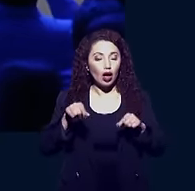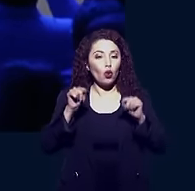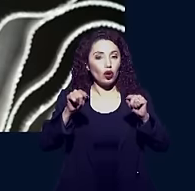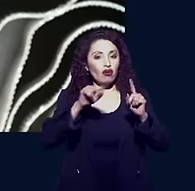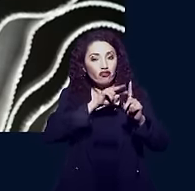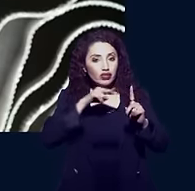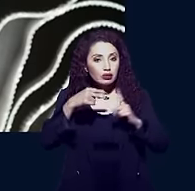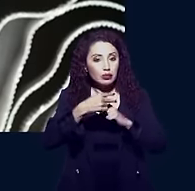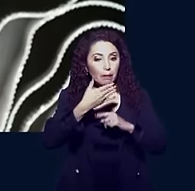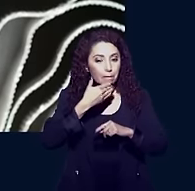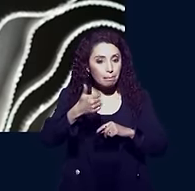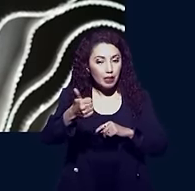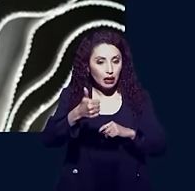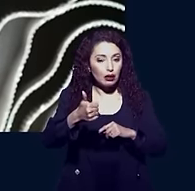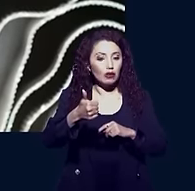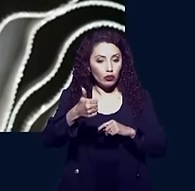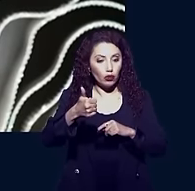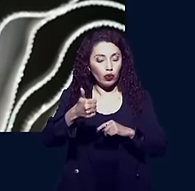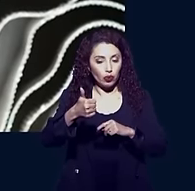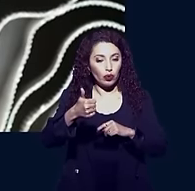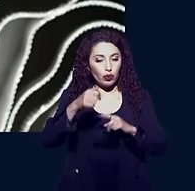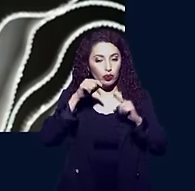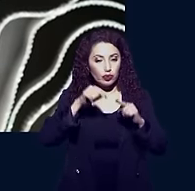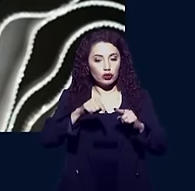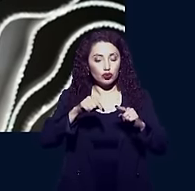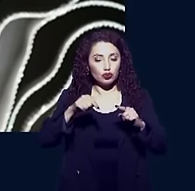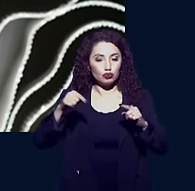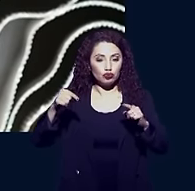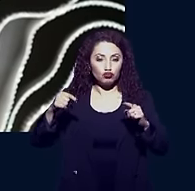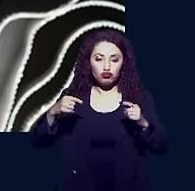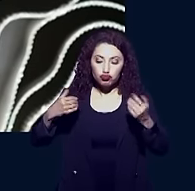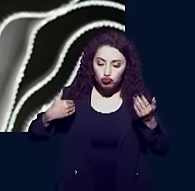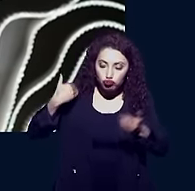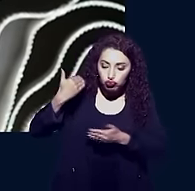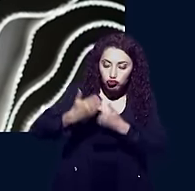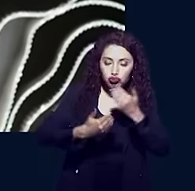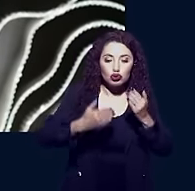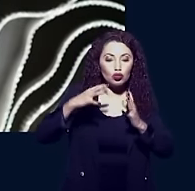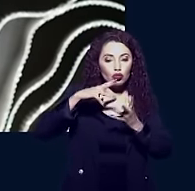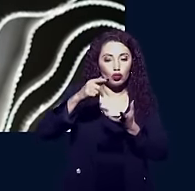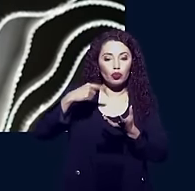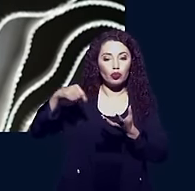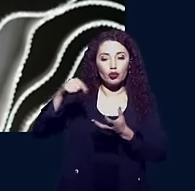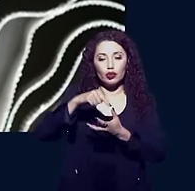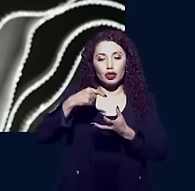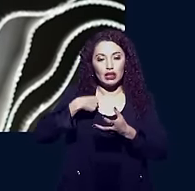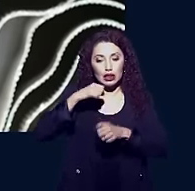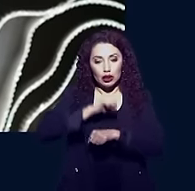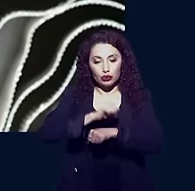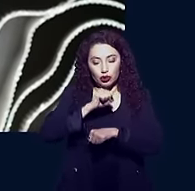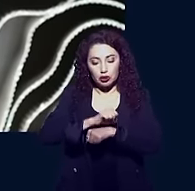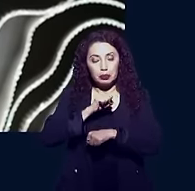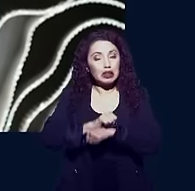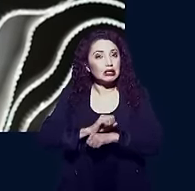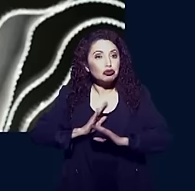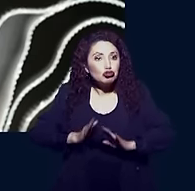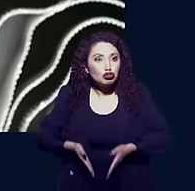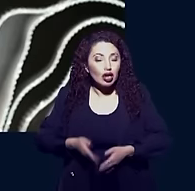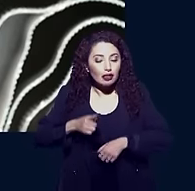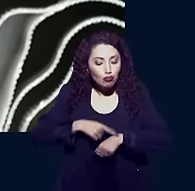e de um cenário de um ciclo global que eu pelo menos espero por ele quase 15 anos